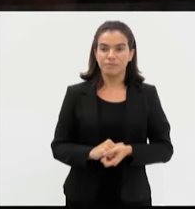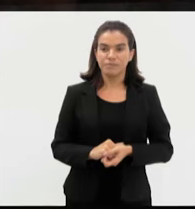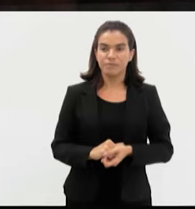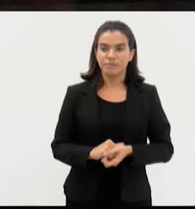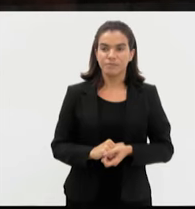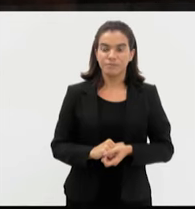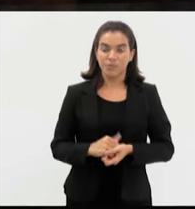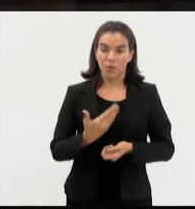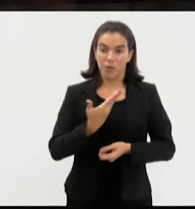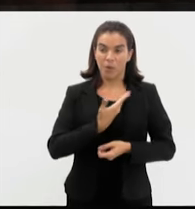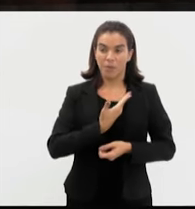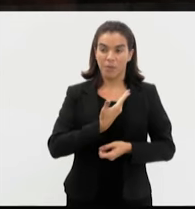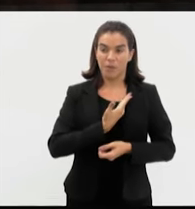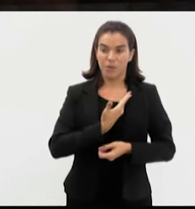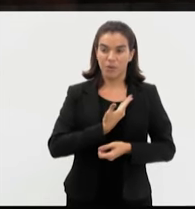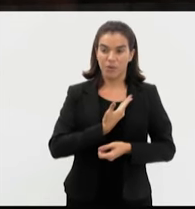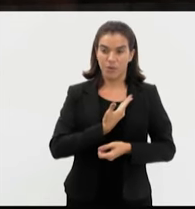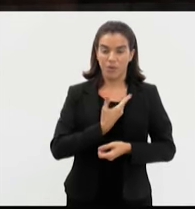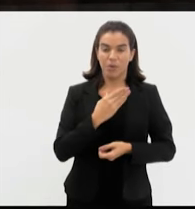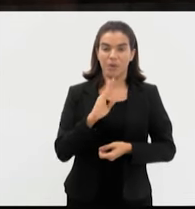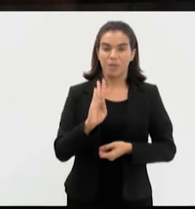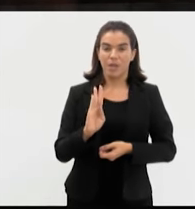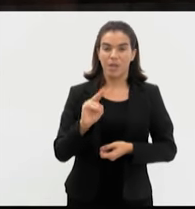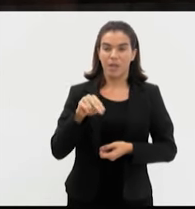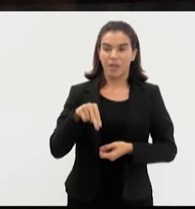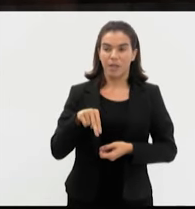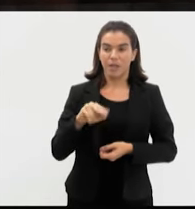pelo meu amigo bng